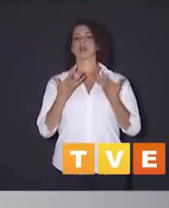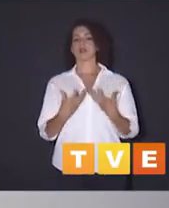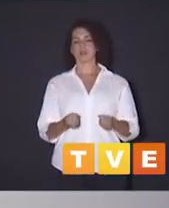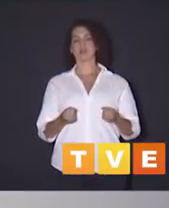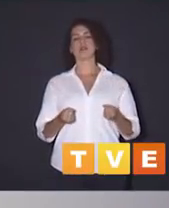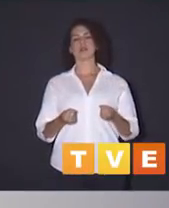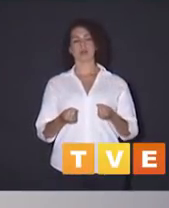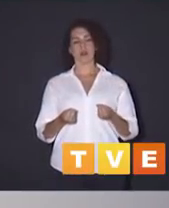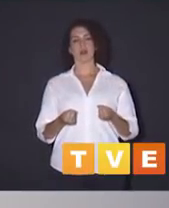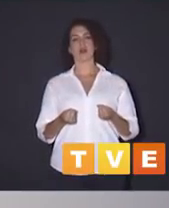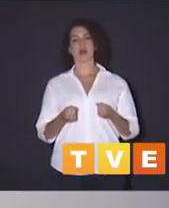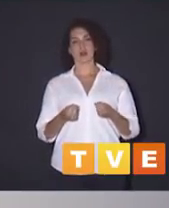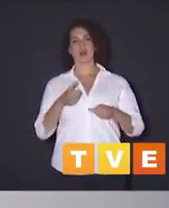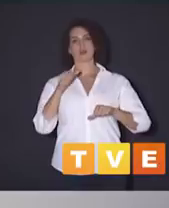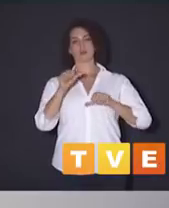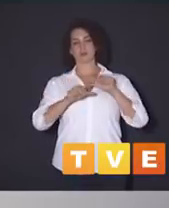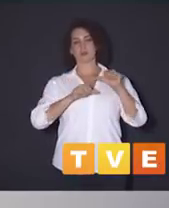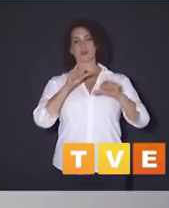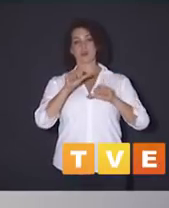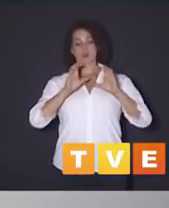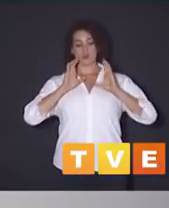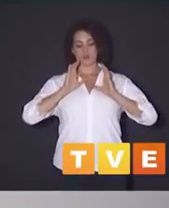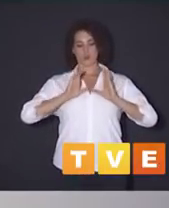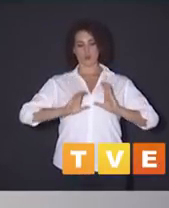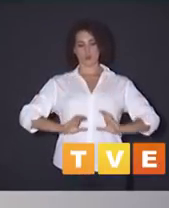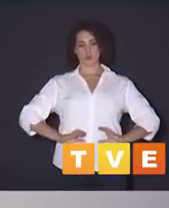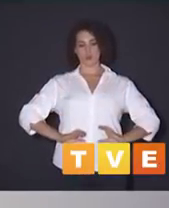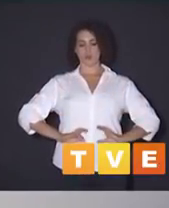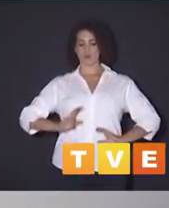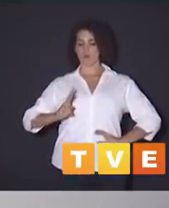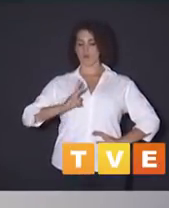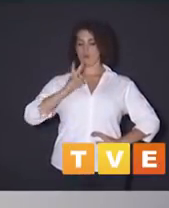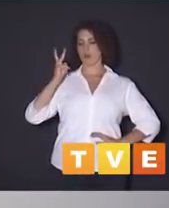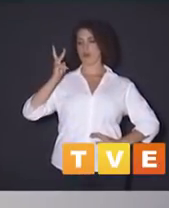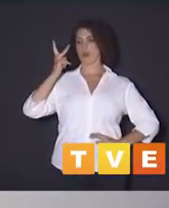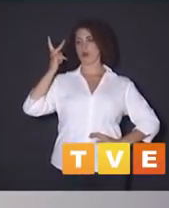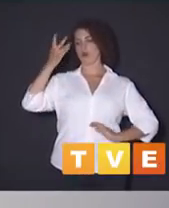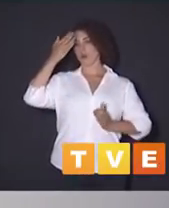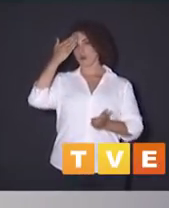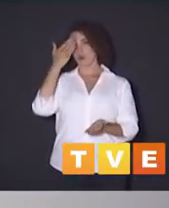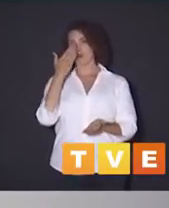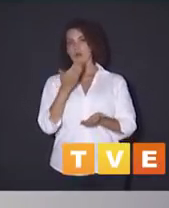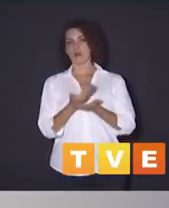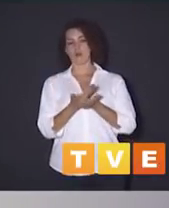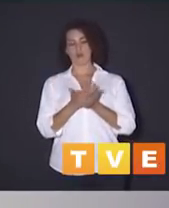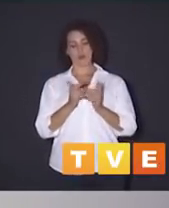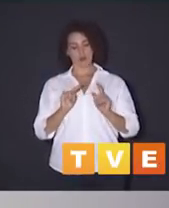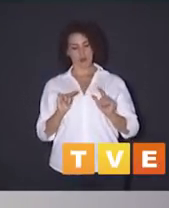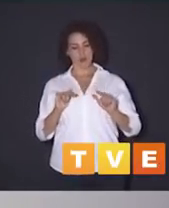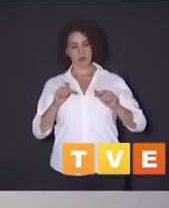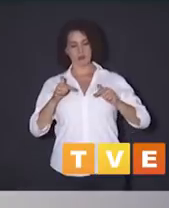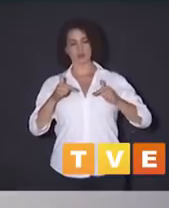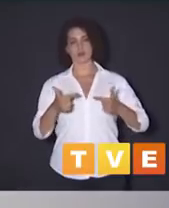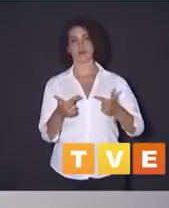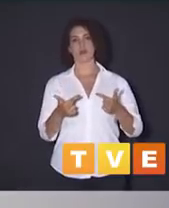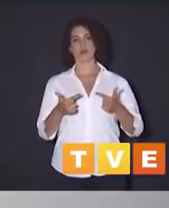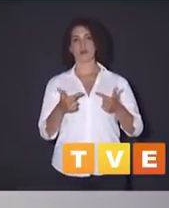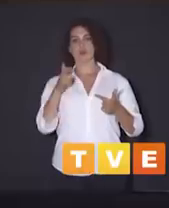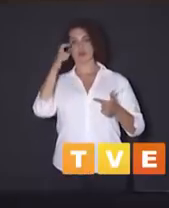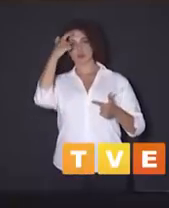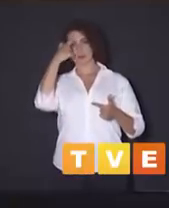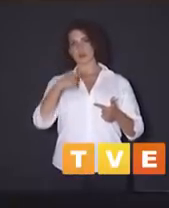da mudança de comportamento de valores e crenças de ação e de pessoas que somos